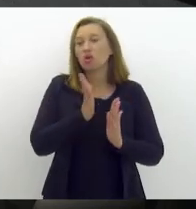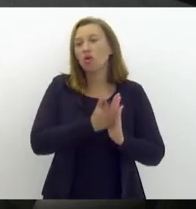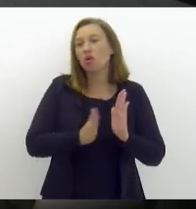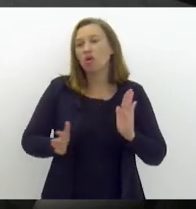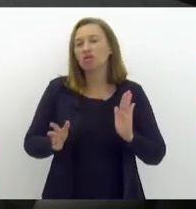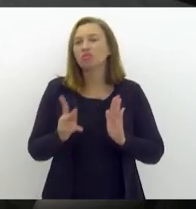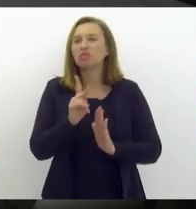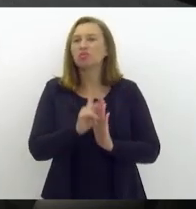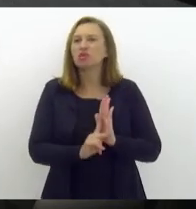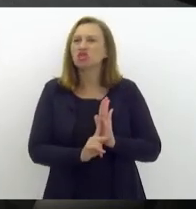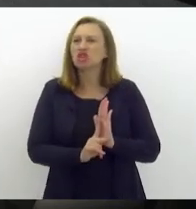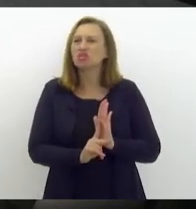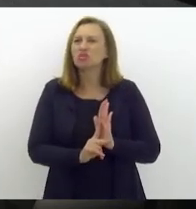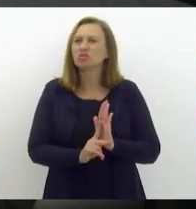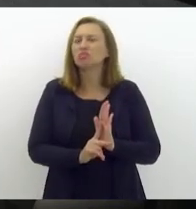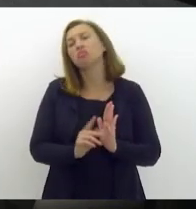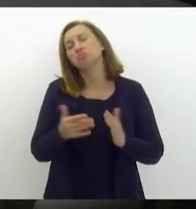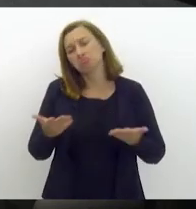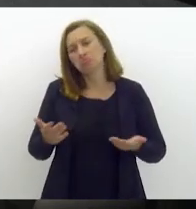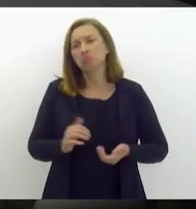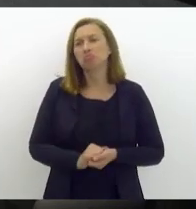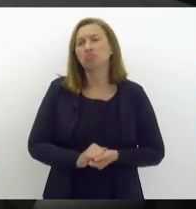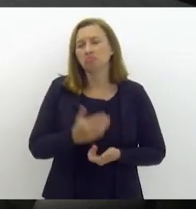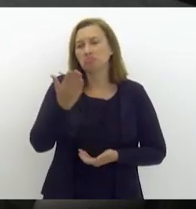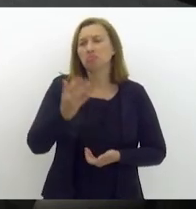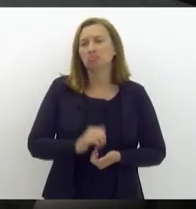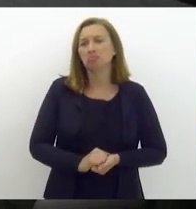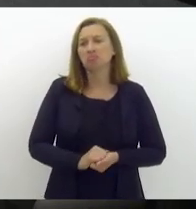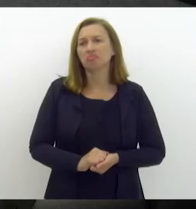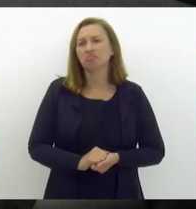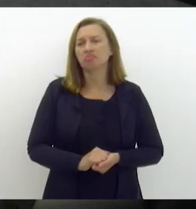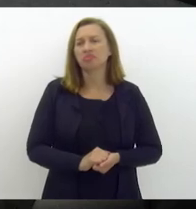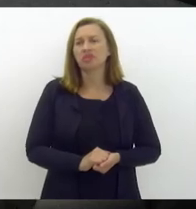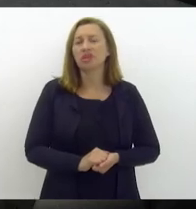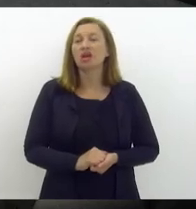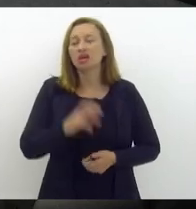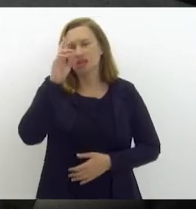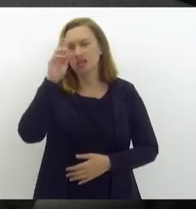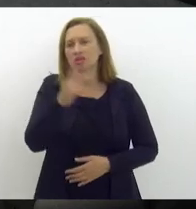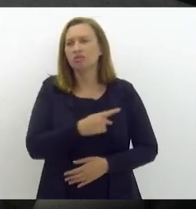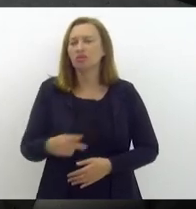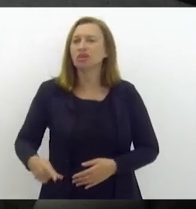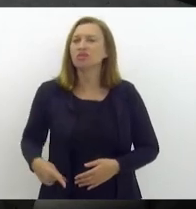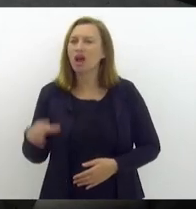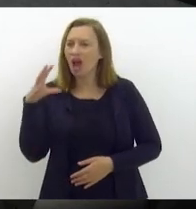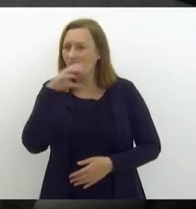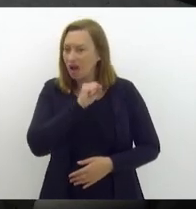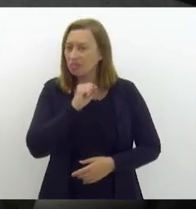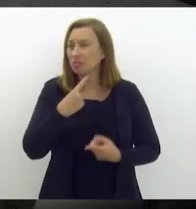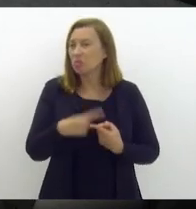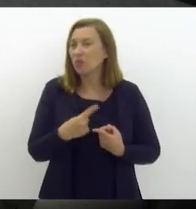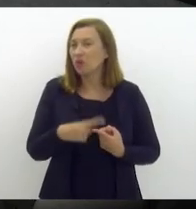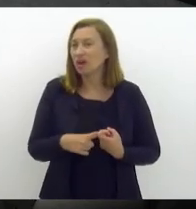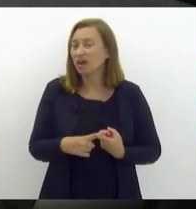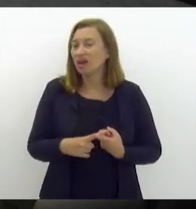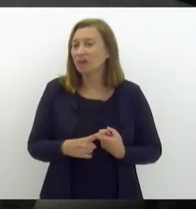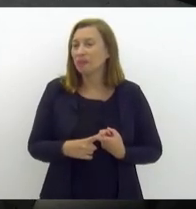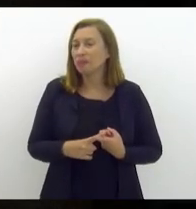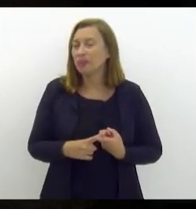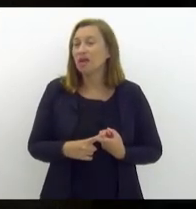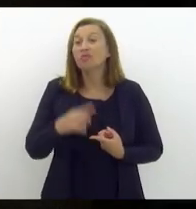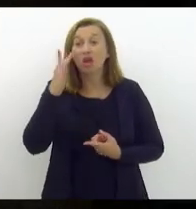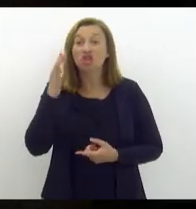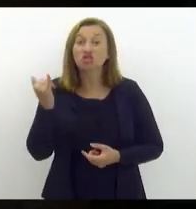sobre o projeto. Então, por gentileza. Senhora presidenta, muito rápida, porque